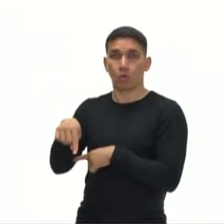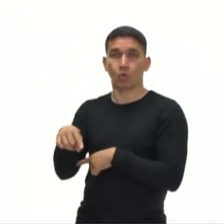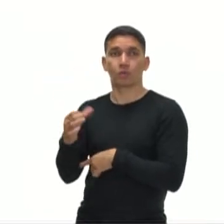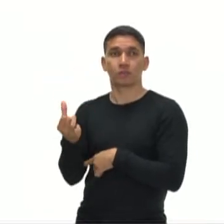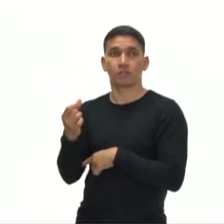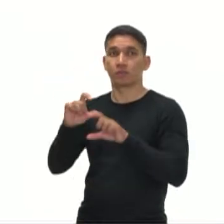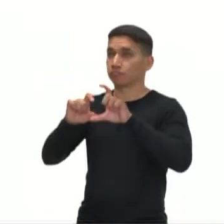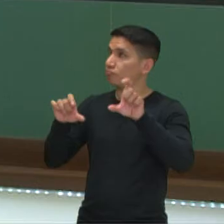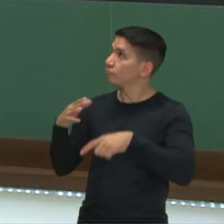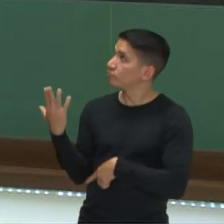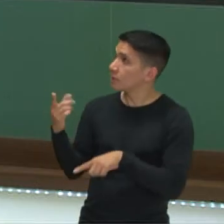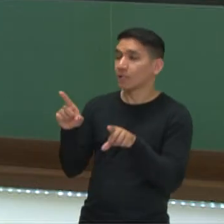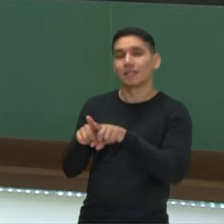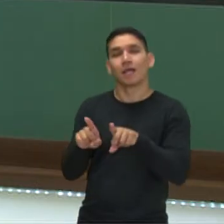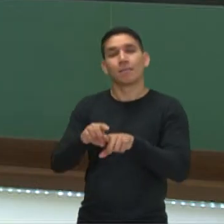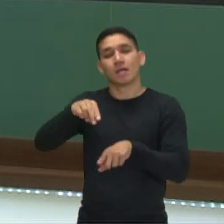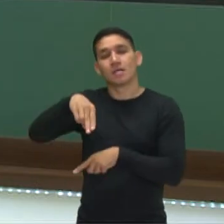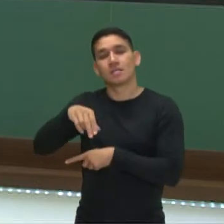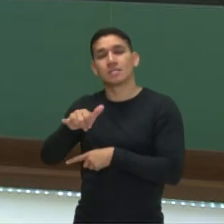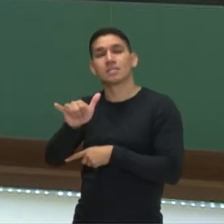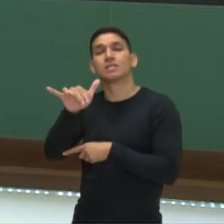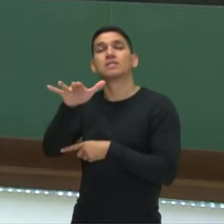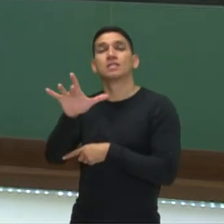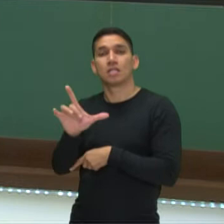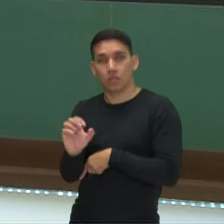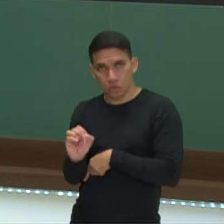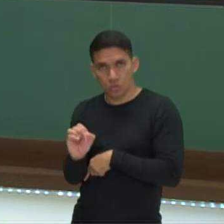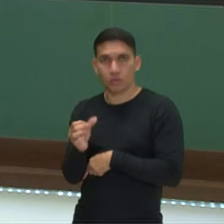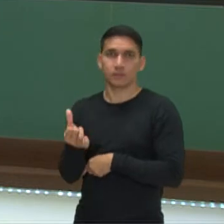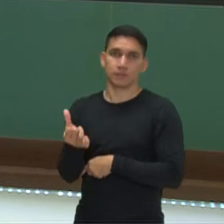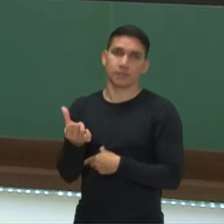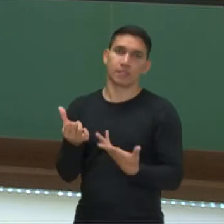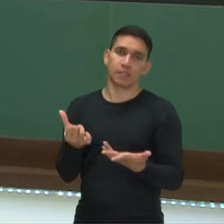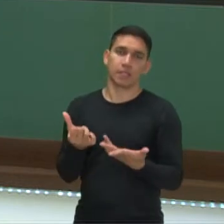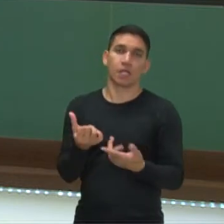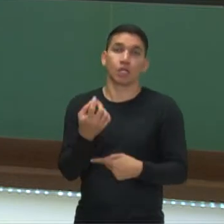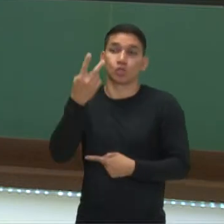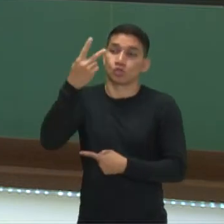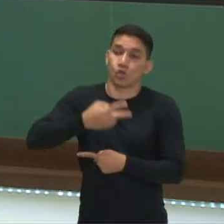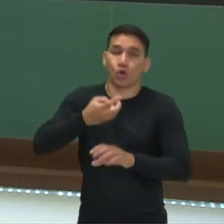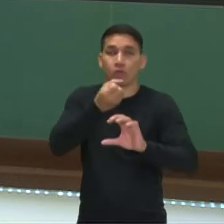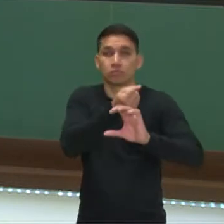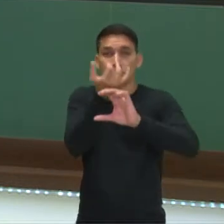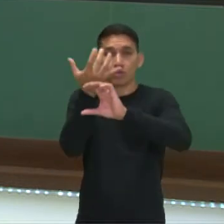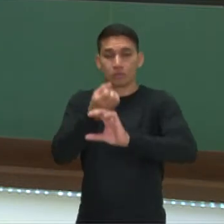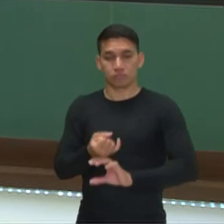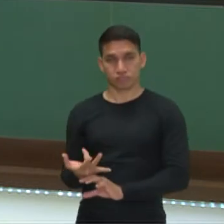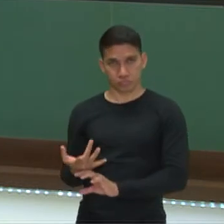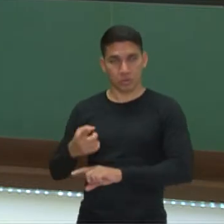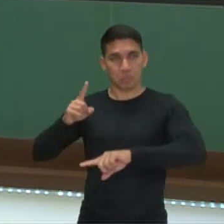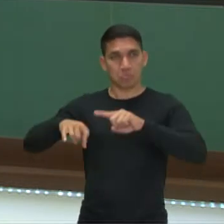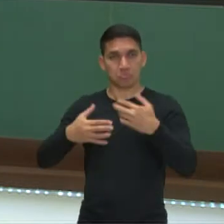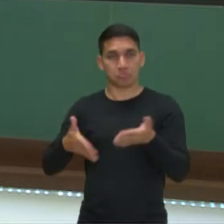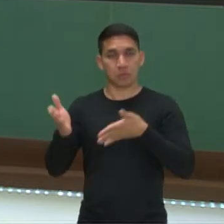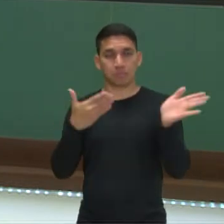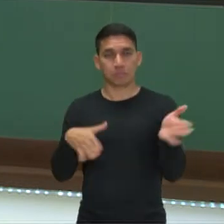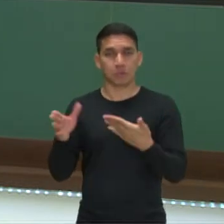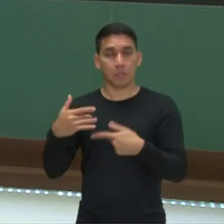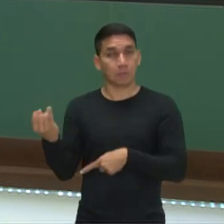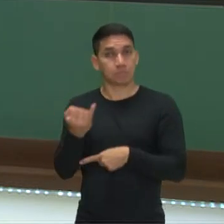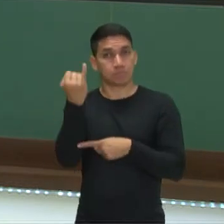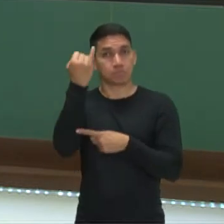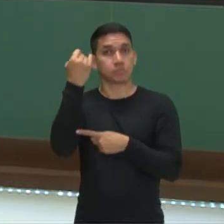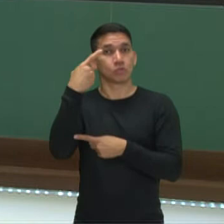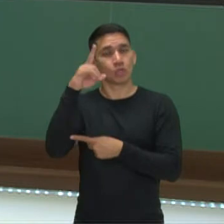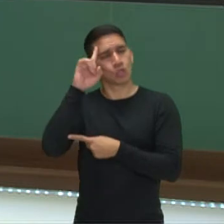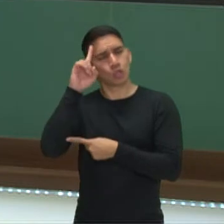C12H22O2N2, e aqui temos a estrutura do nylon 6. Muito bem, dois polímeros sintéticos bastante importantes e presentes no nosso